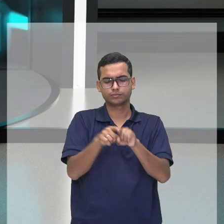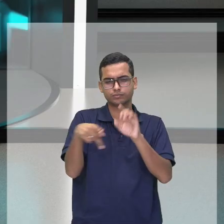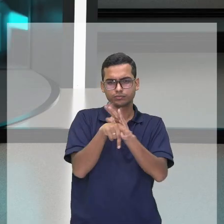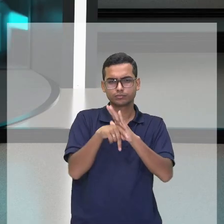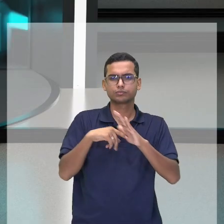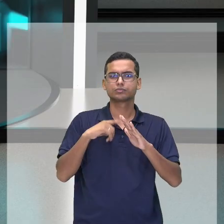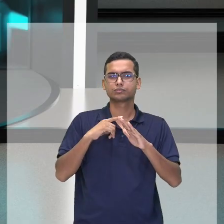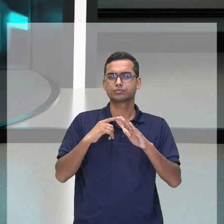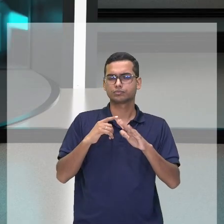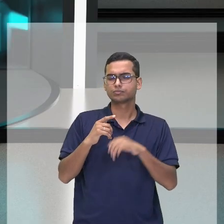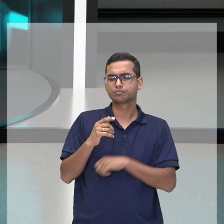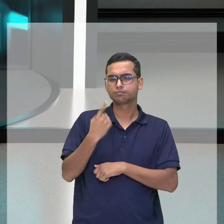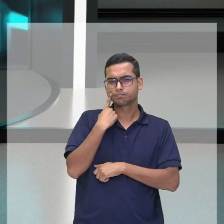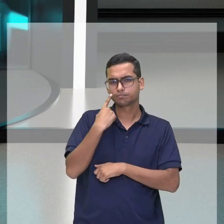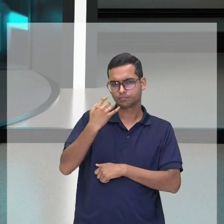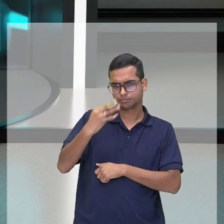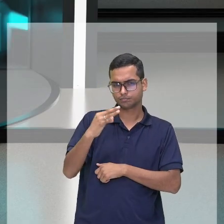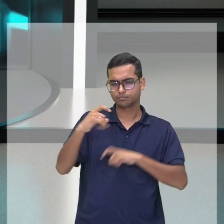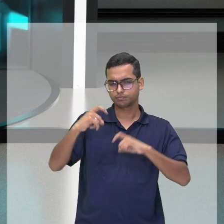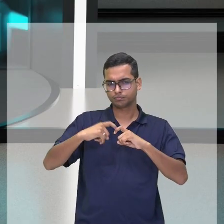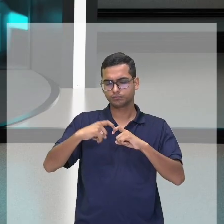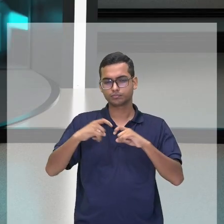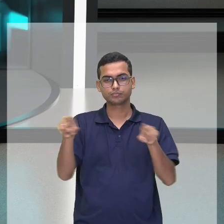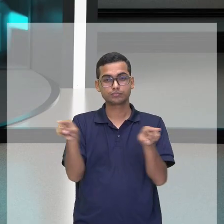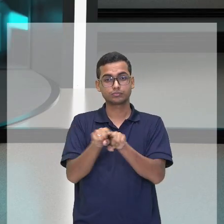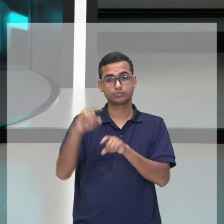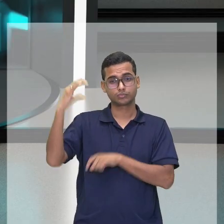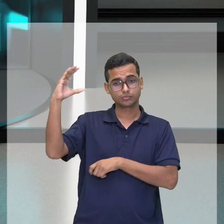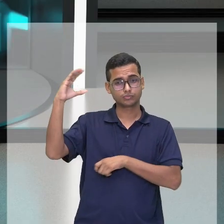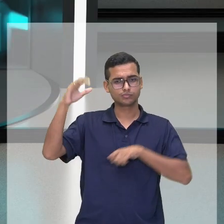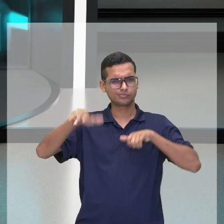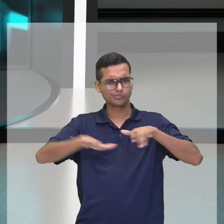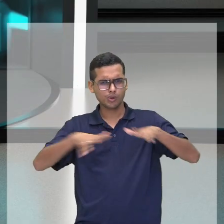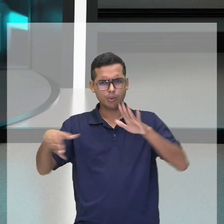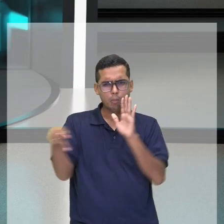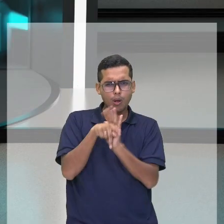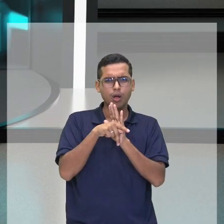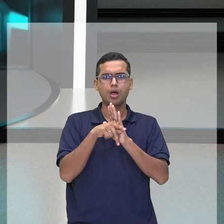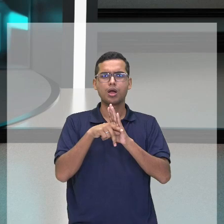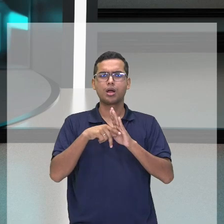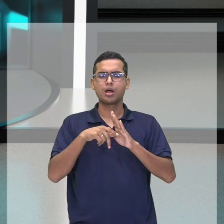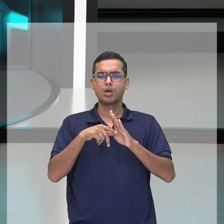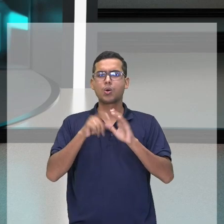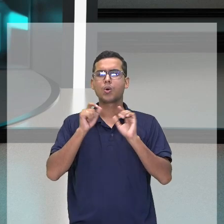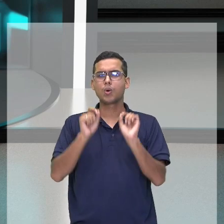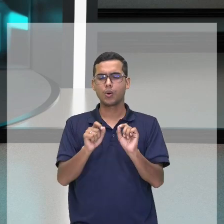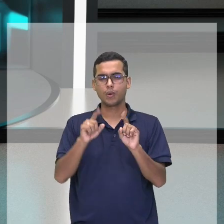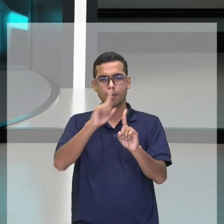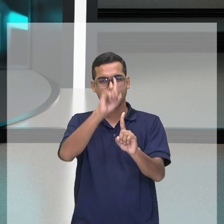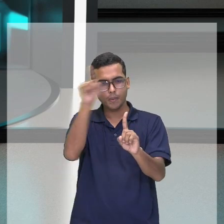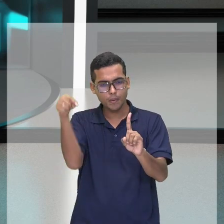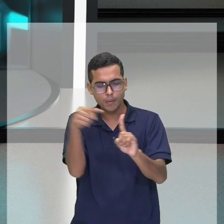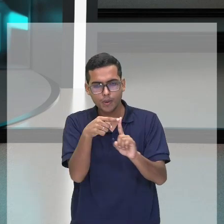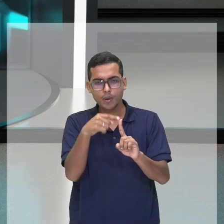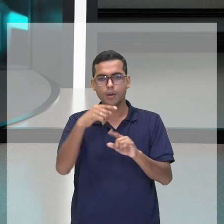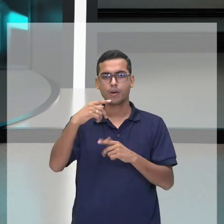né? Então, na ciência do movimento, a precisão é a capacidade de repetir um movimento de